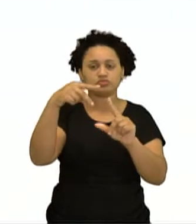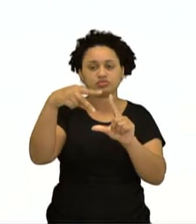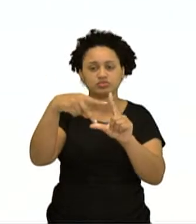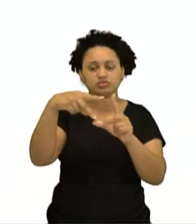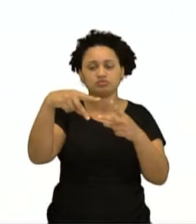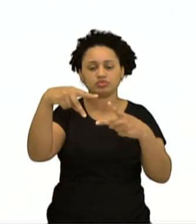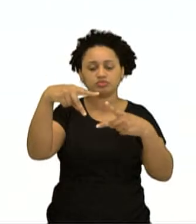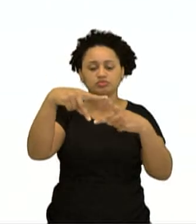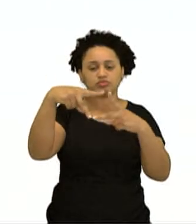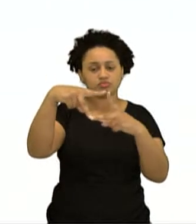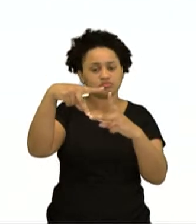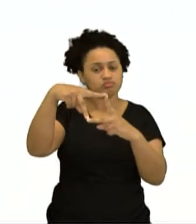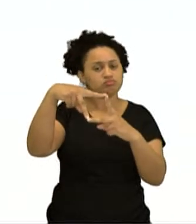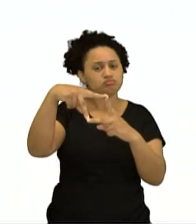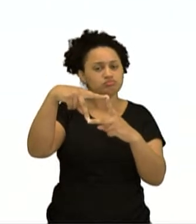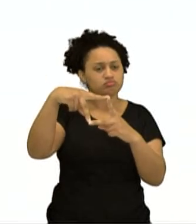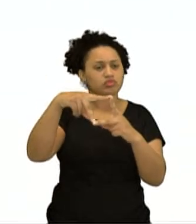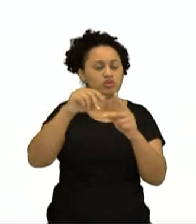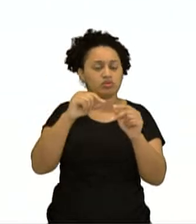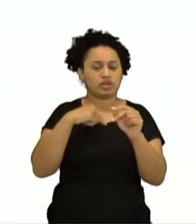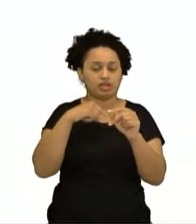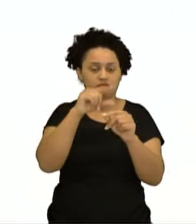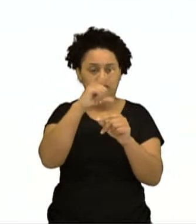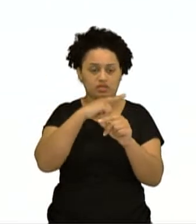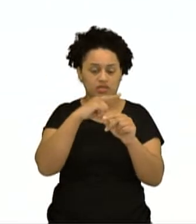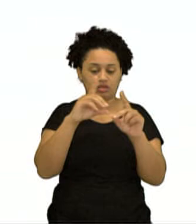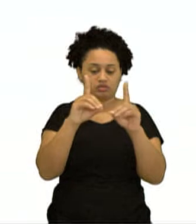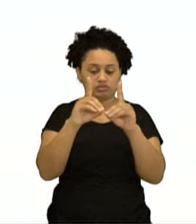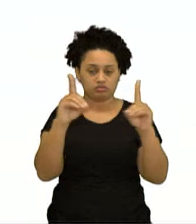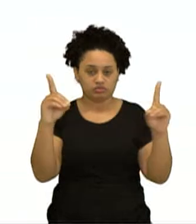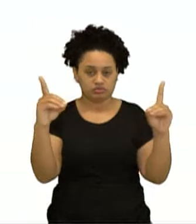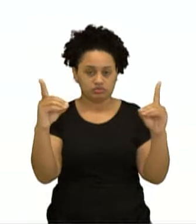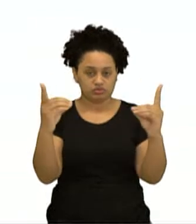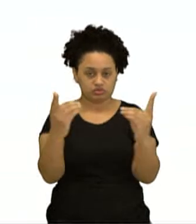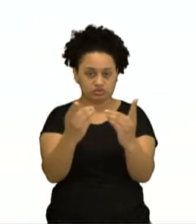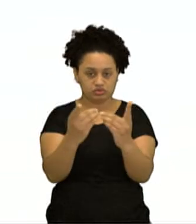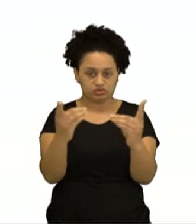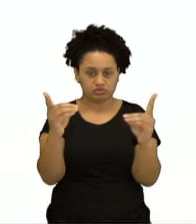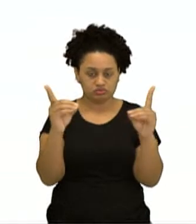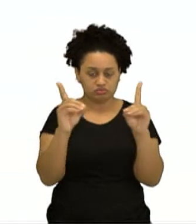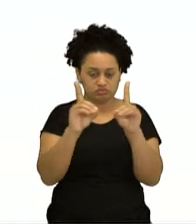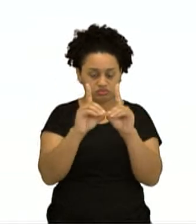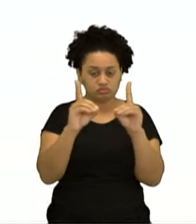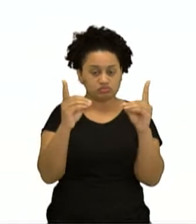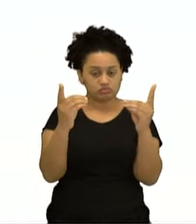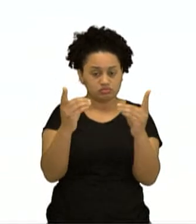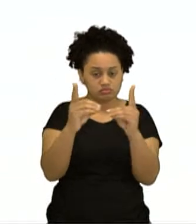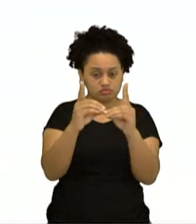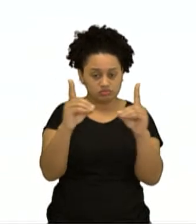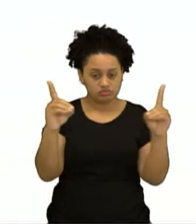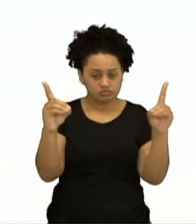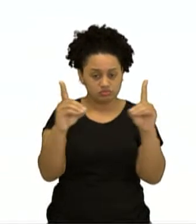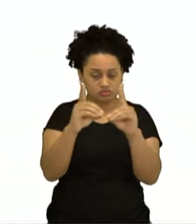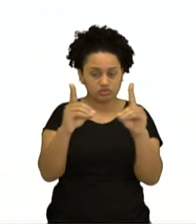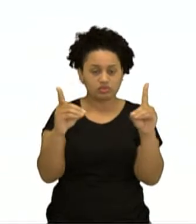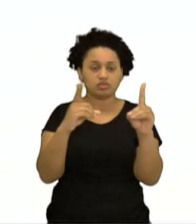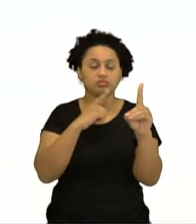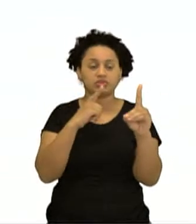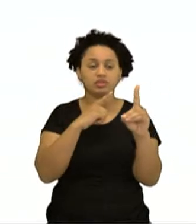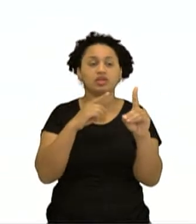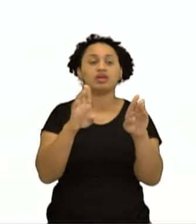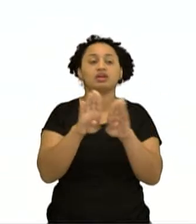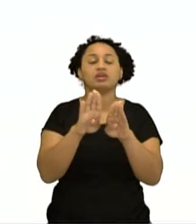vai passar exatamente no diâmetro, que é uma posição especial, né, dele, e que vai estar contendo